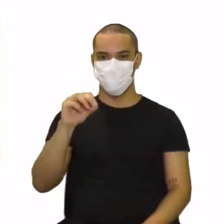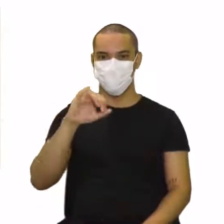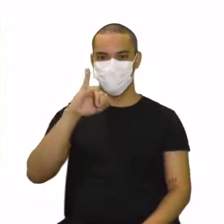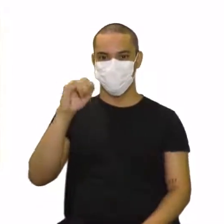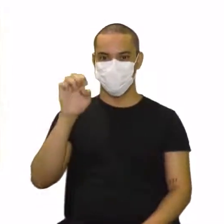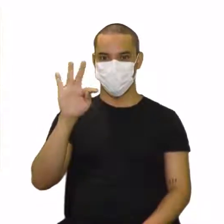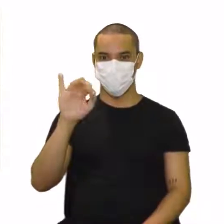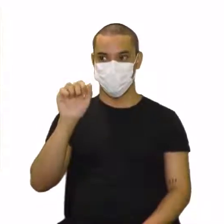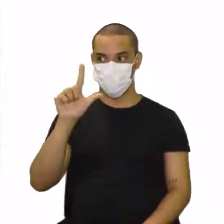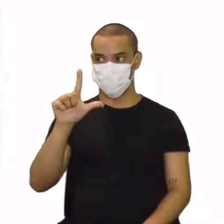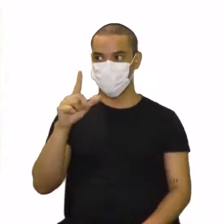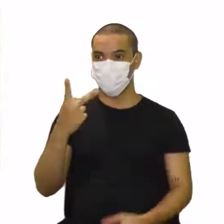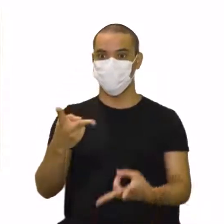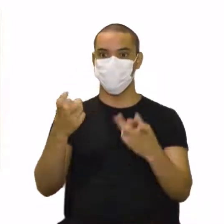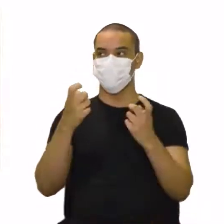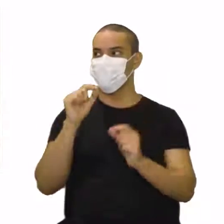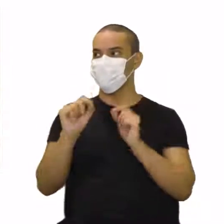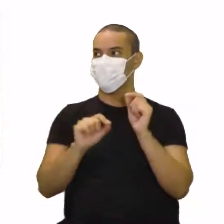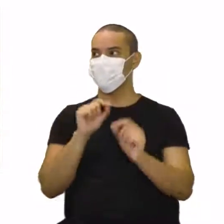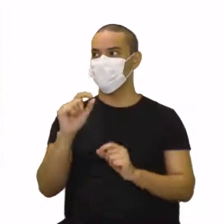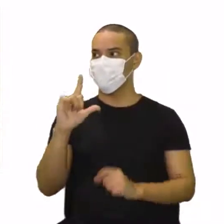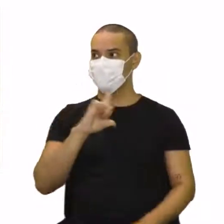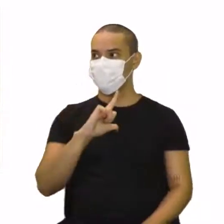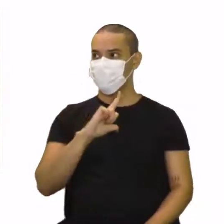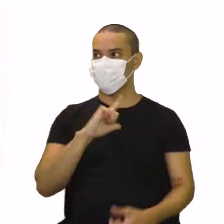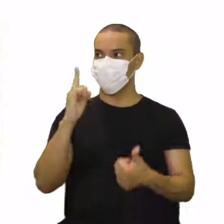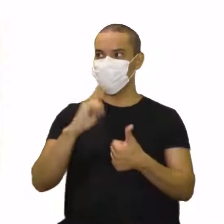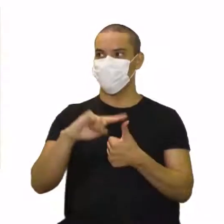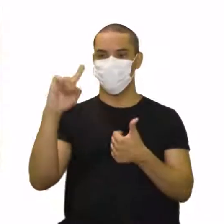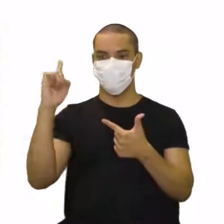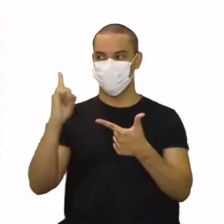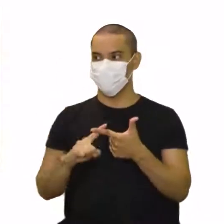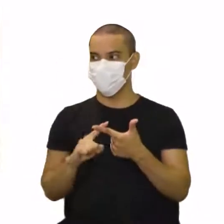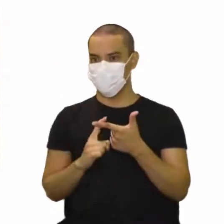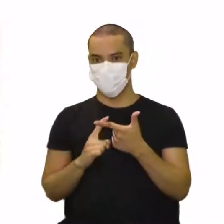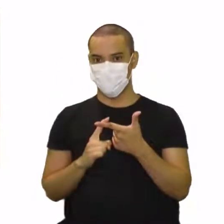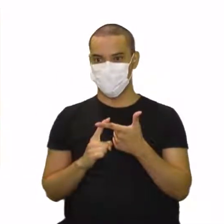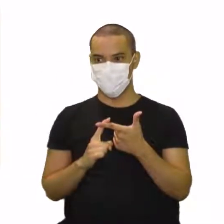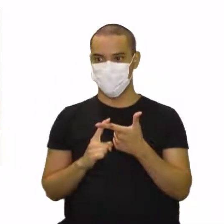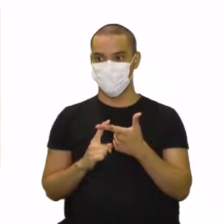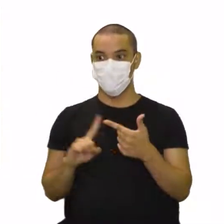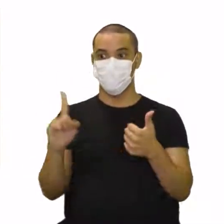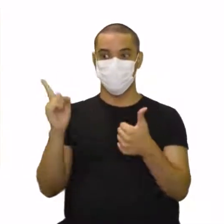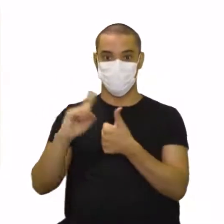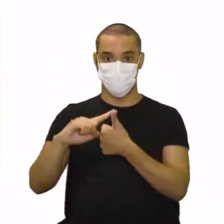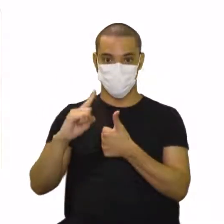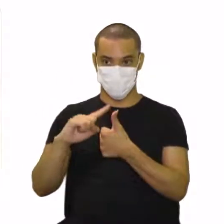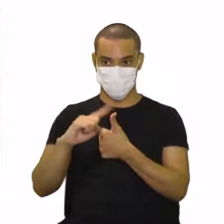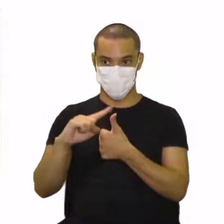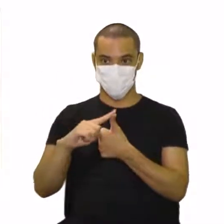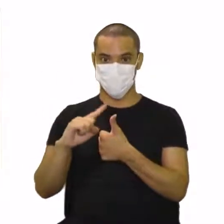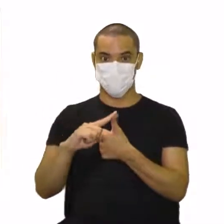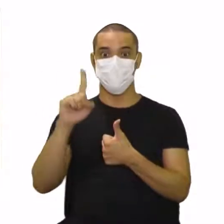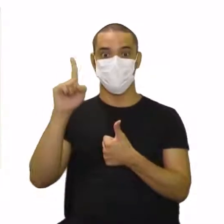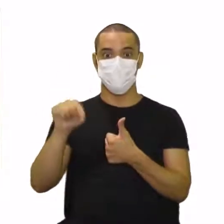Você vai perceber que existem duas situações. Então, uma situação